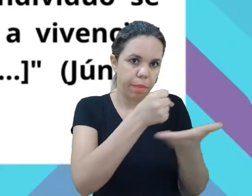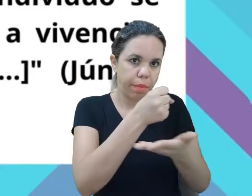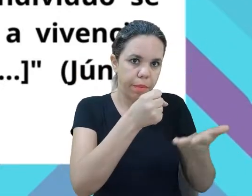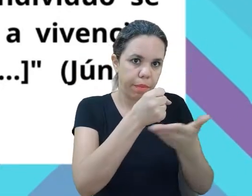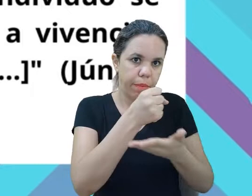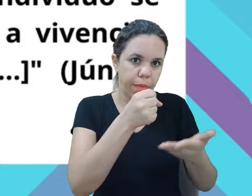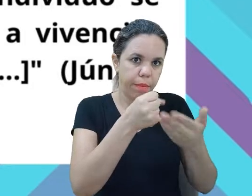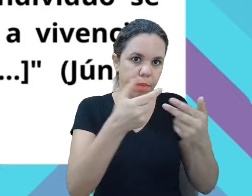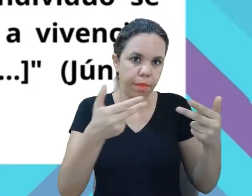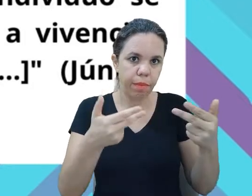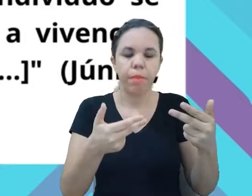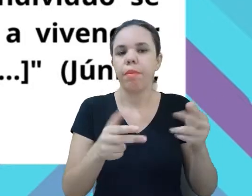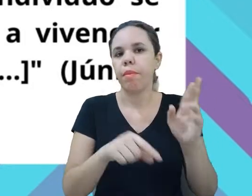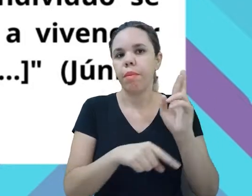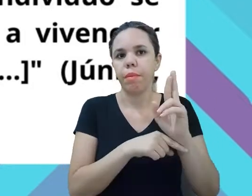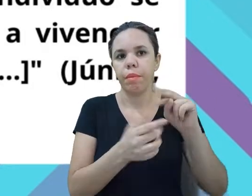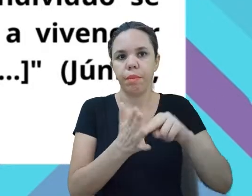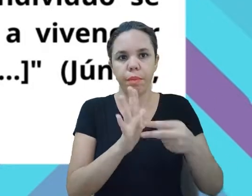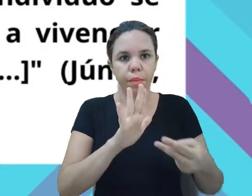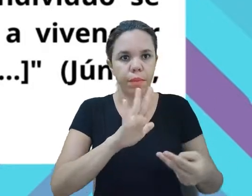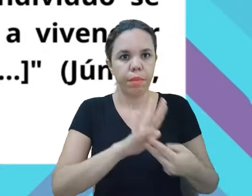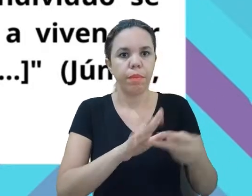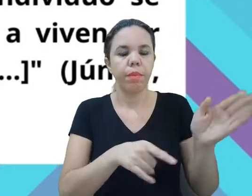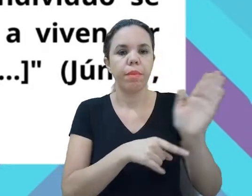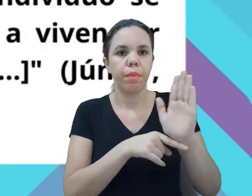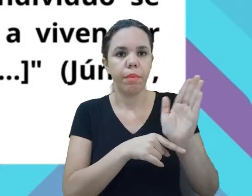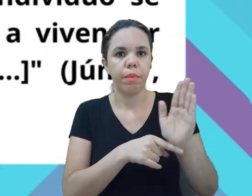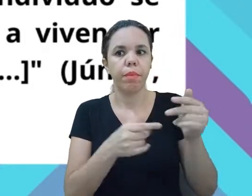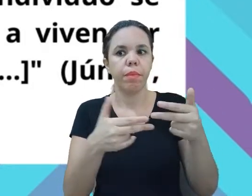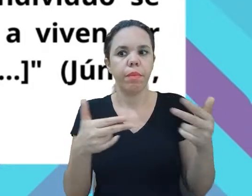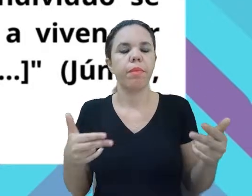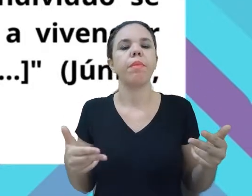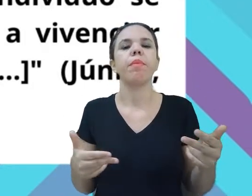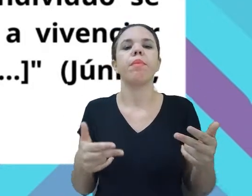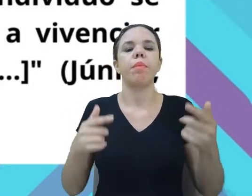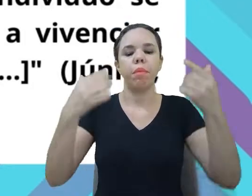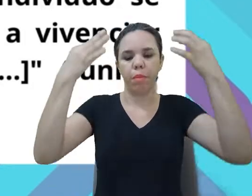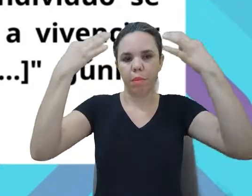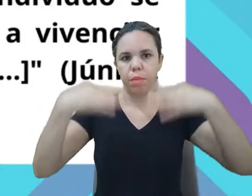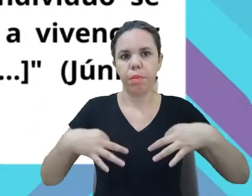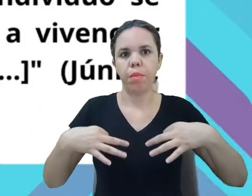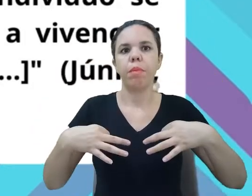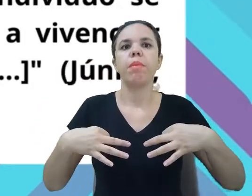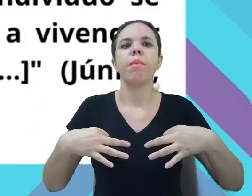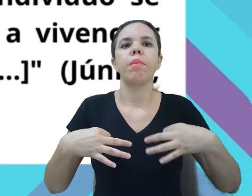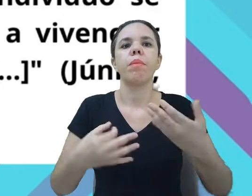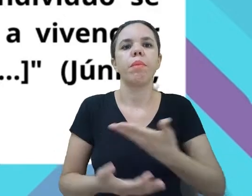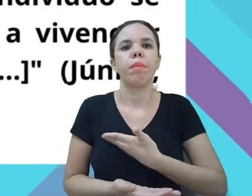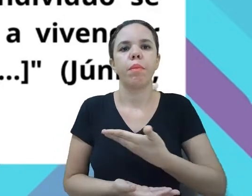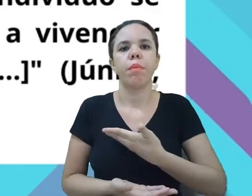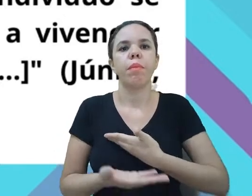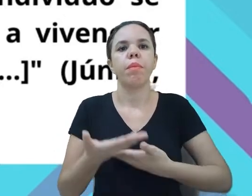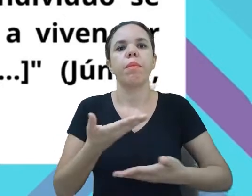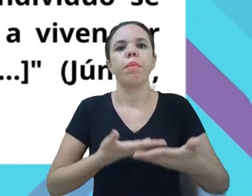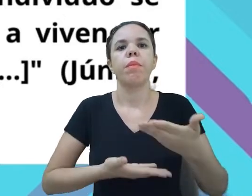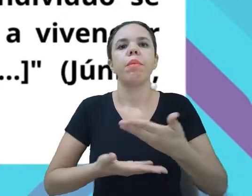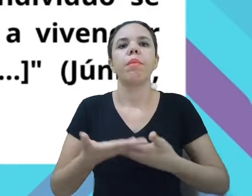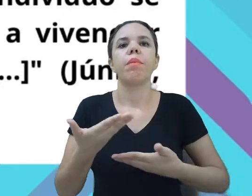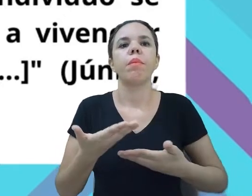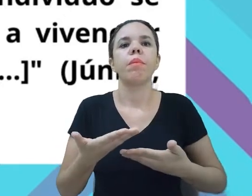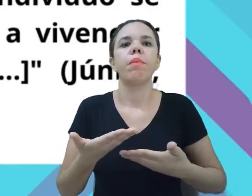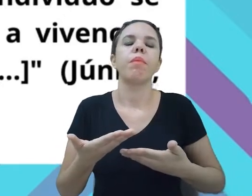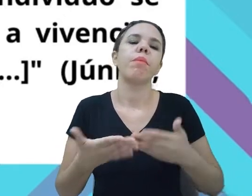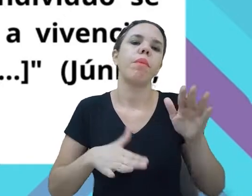base, ou seja, as ilhas que estão representadas no filme como ilhas da honestidade, ilhas da